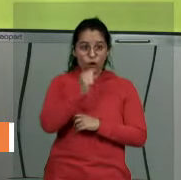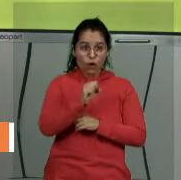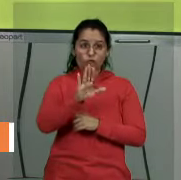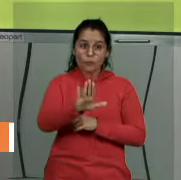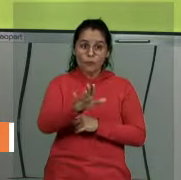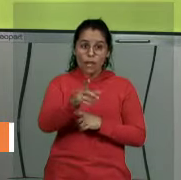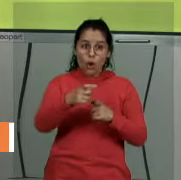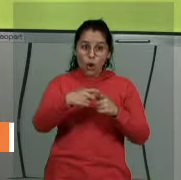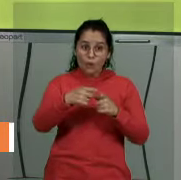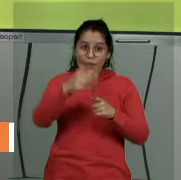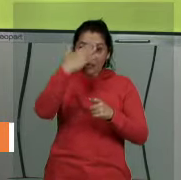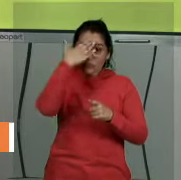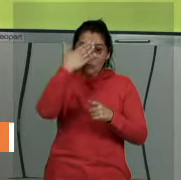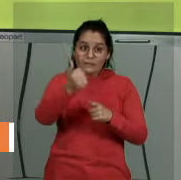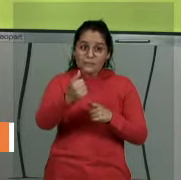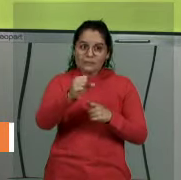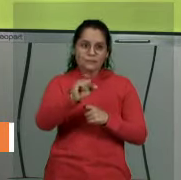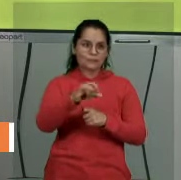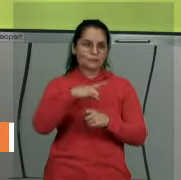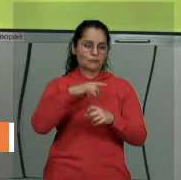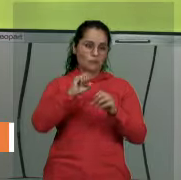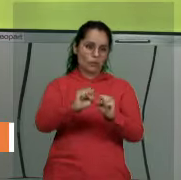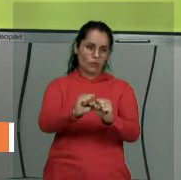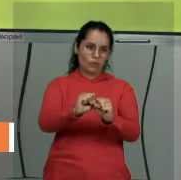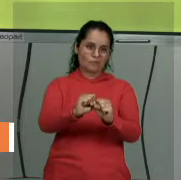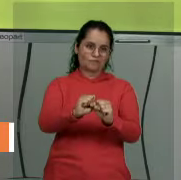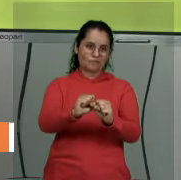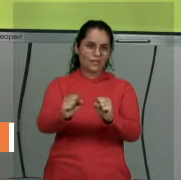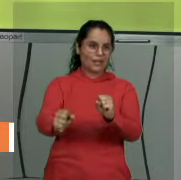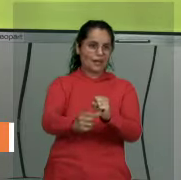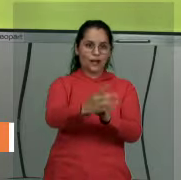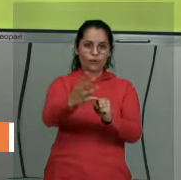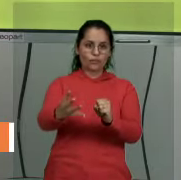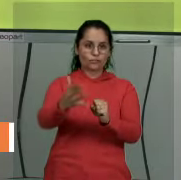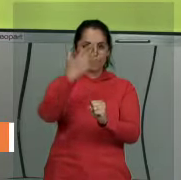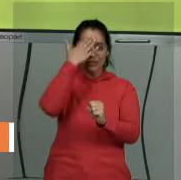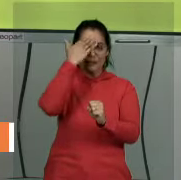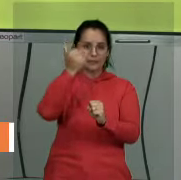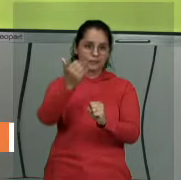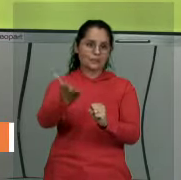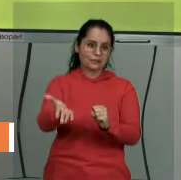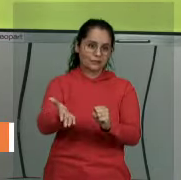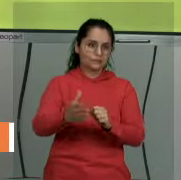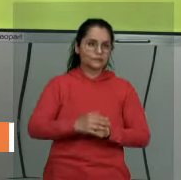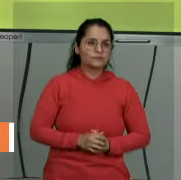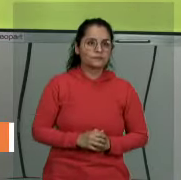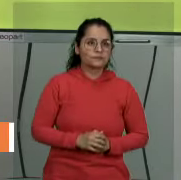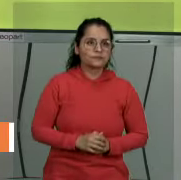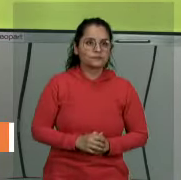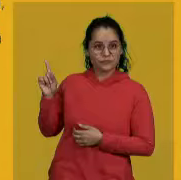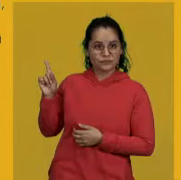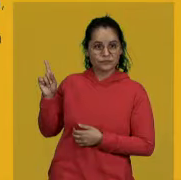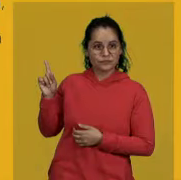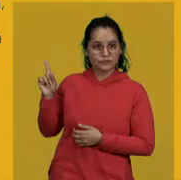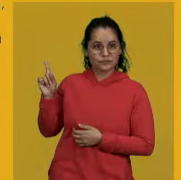prescrição, tá? A quantidade e com o médico.